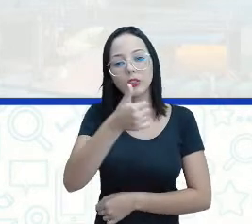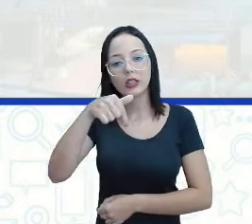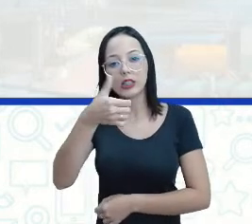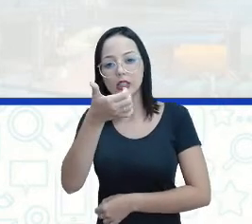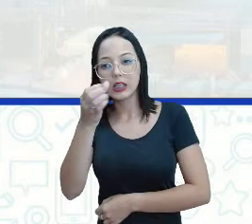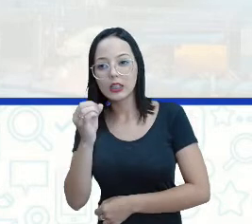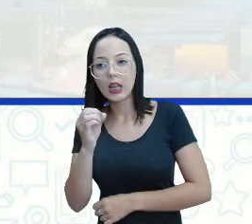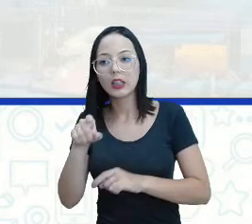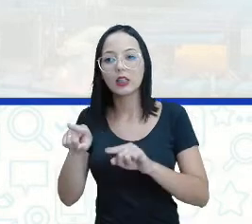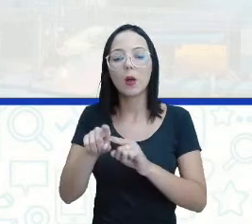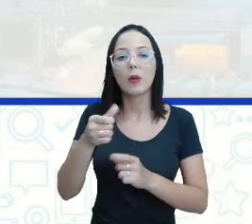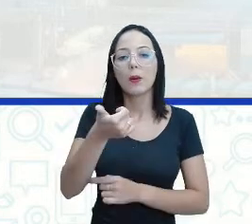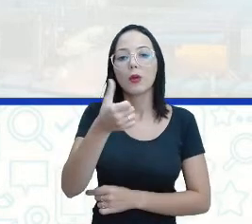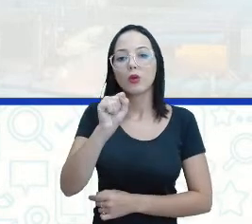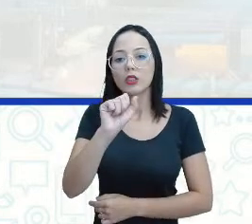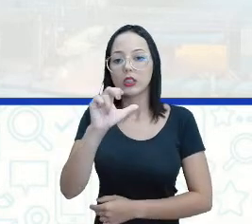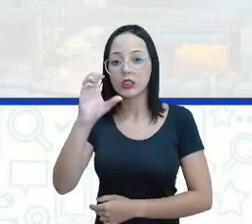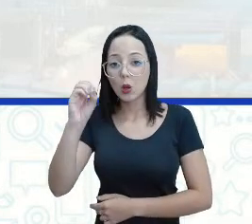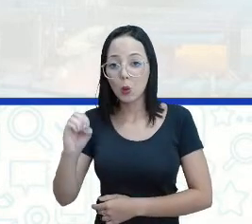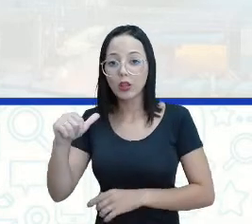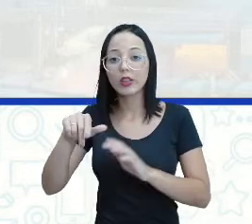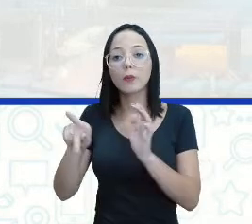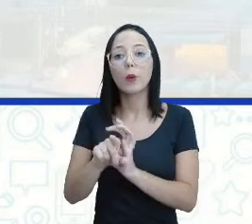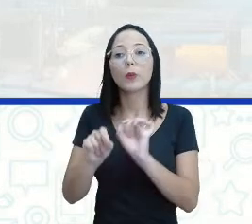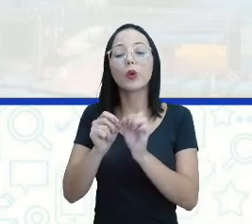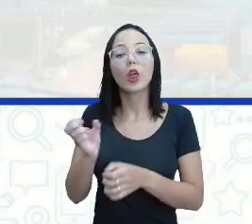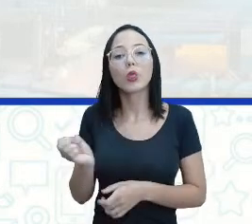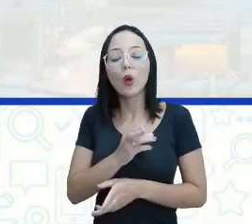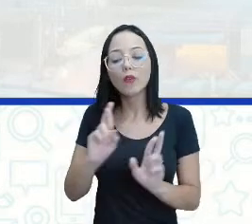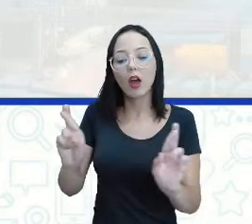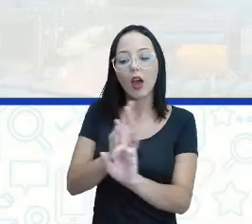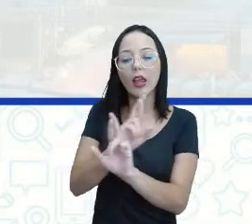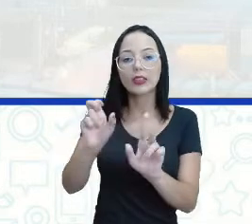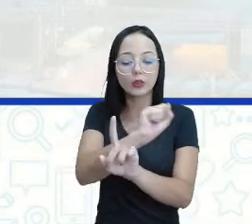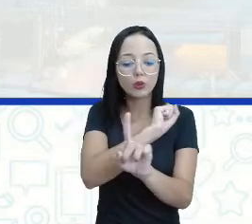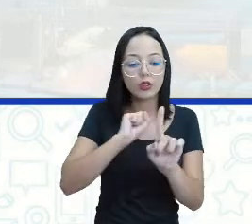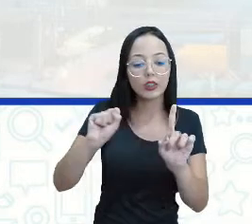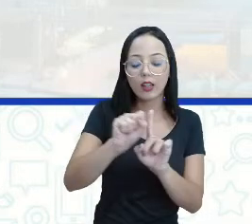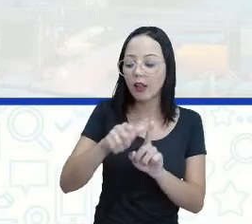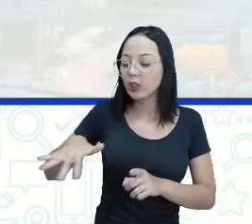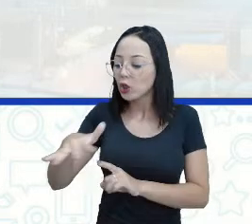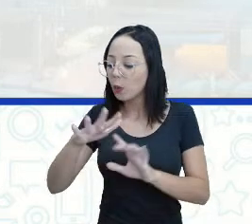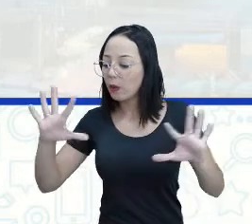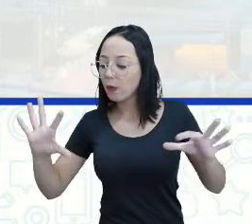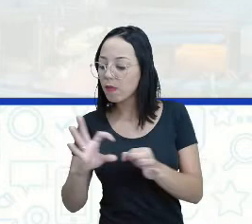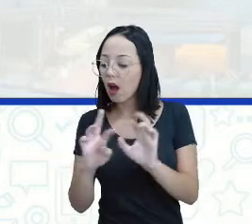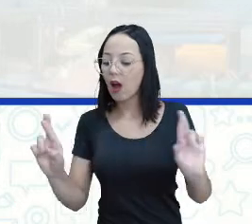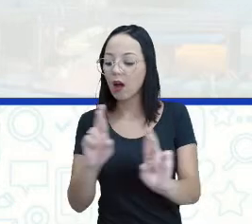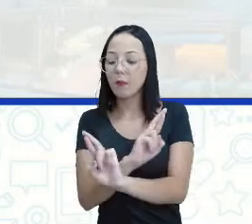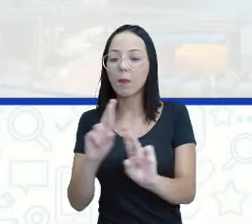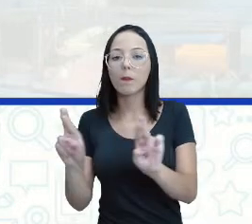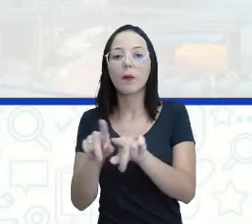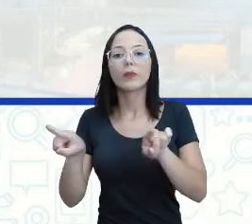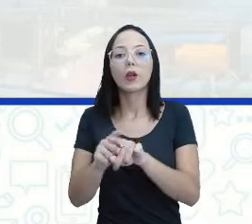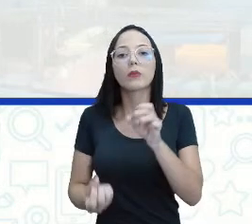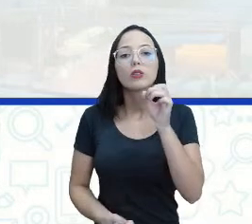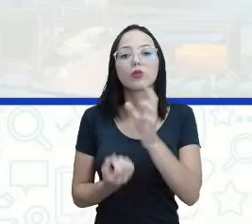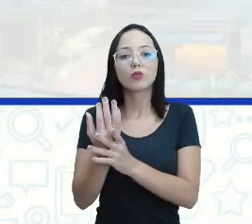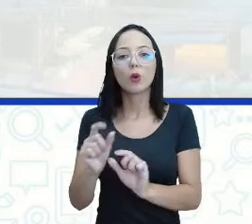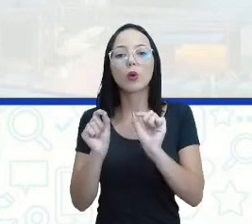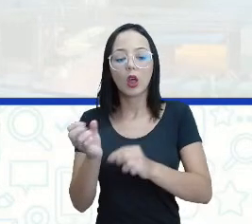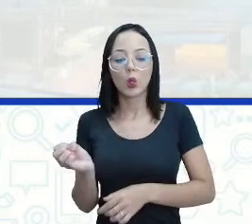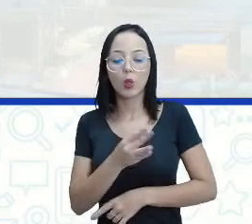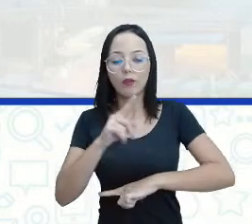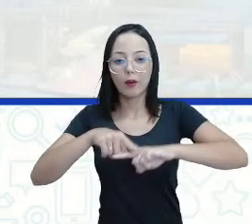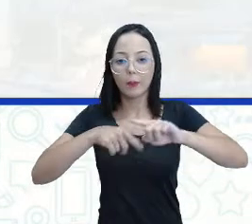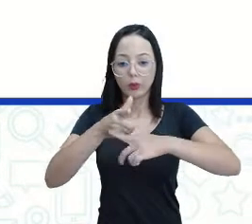e 1850. Esse processo estabeleceu uma nova relação entre a sociedade e o meio, mas também possibilitou o surgimento de novas produções